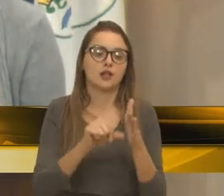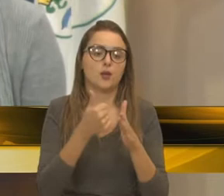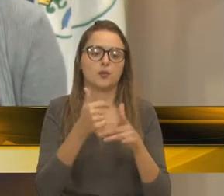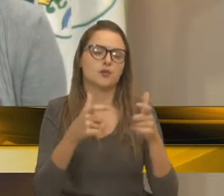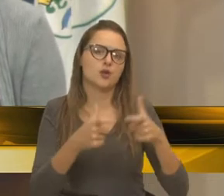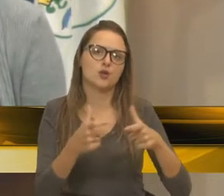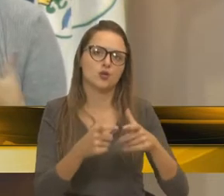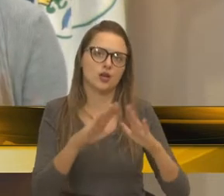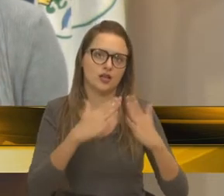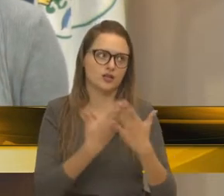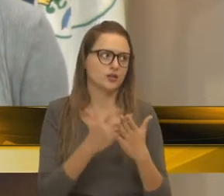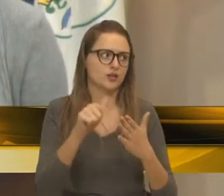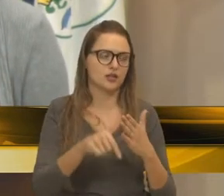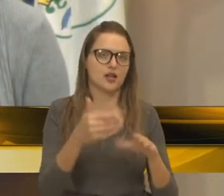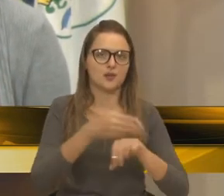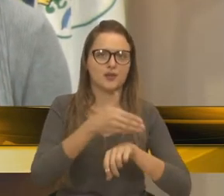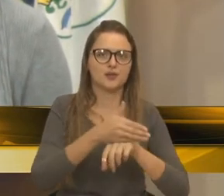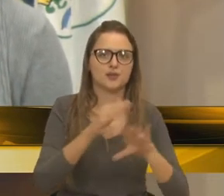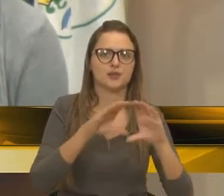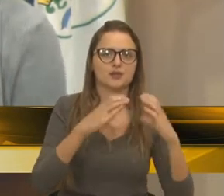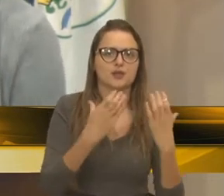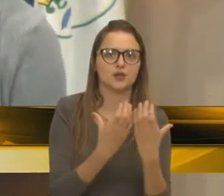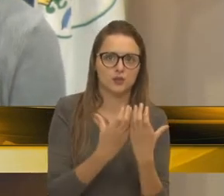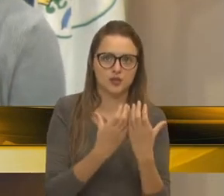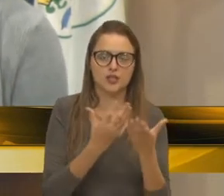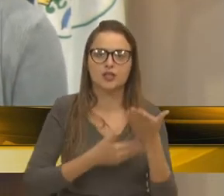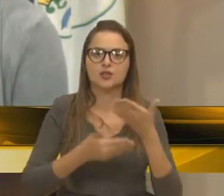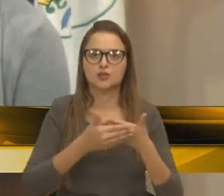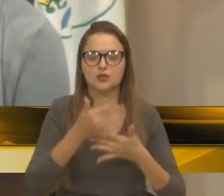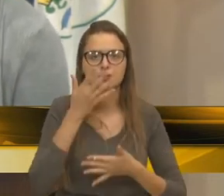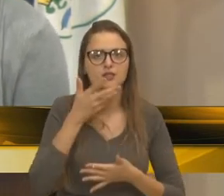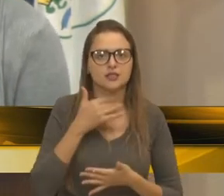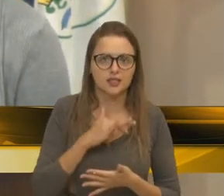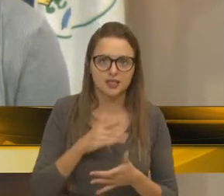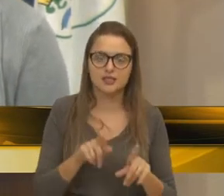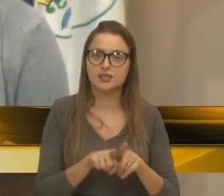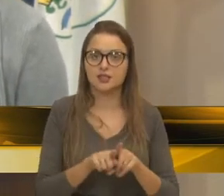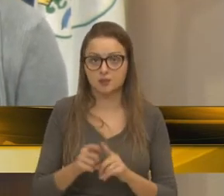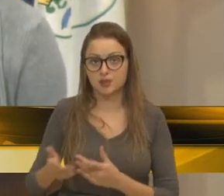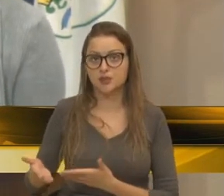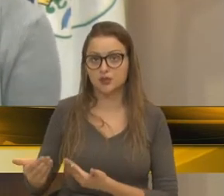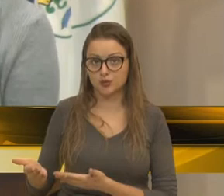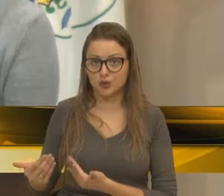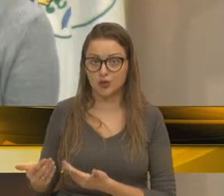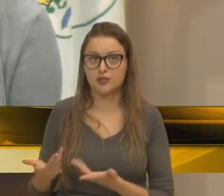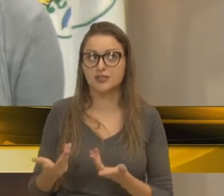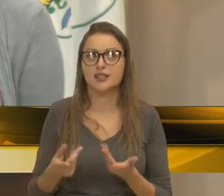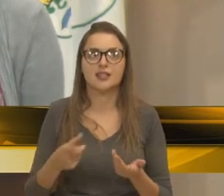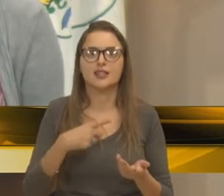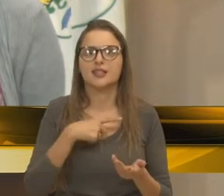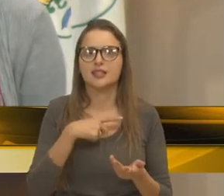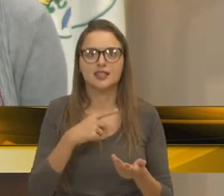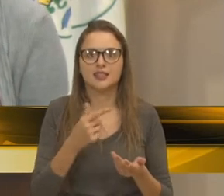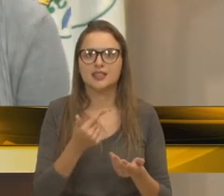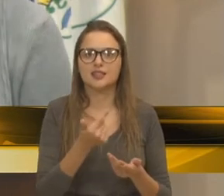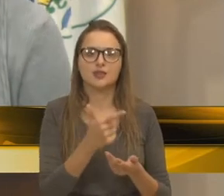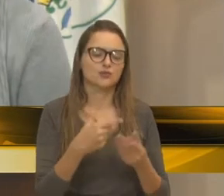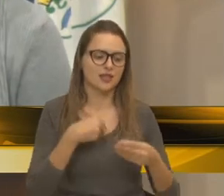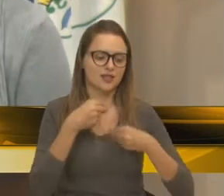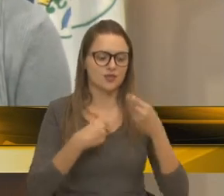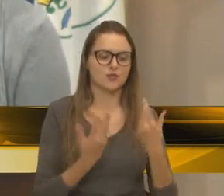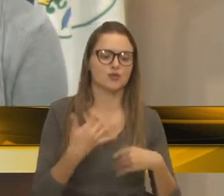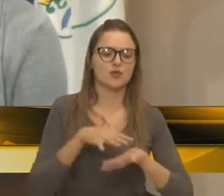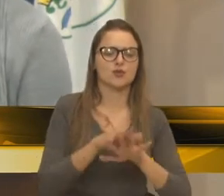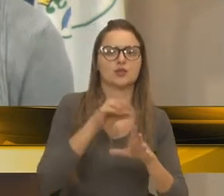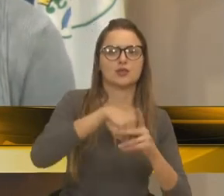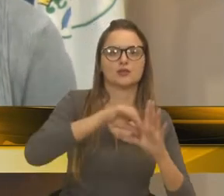espaço comunitário, né, das crianças e jovens, e que, se tu não se sente incluído dentro da escola,